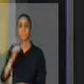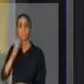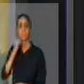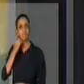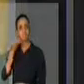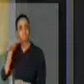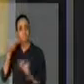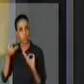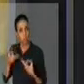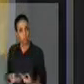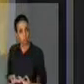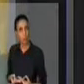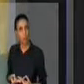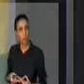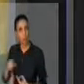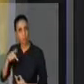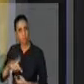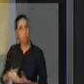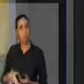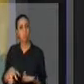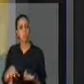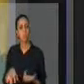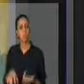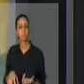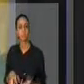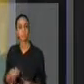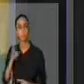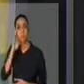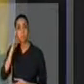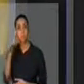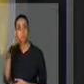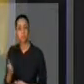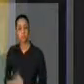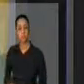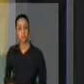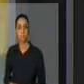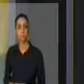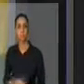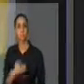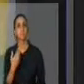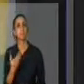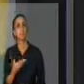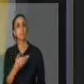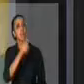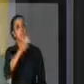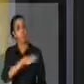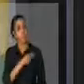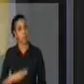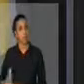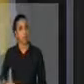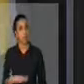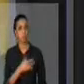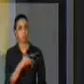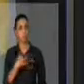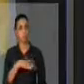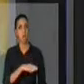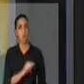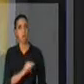parlamentares do Congresso Nacional. Senhor ministro Ricardo